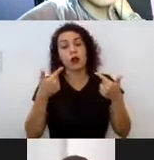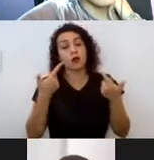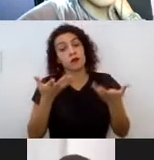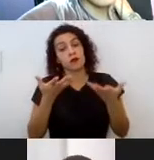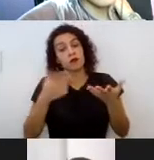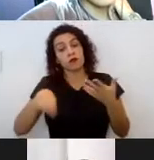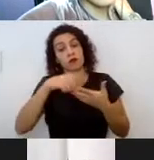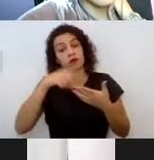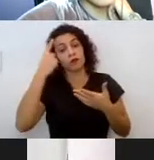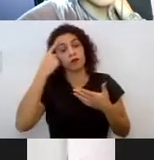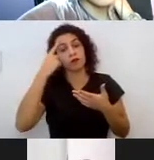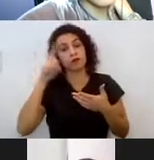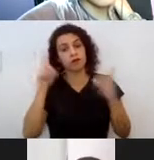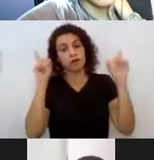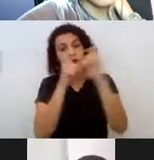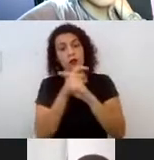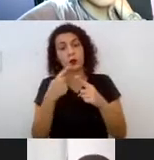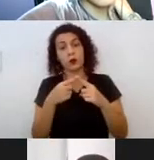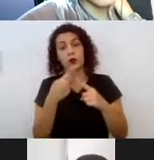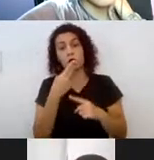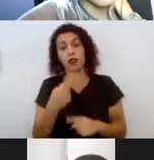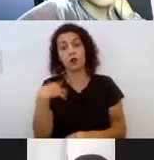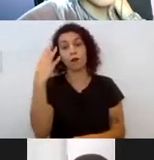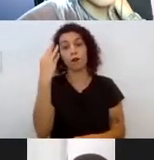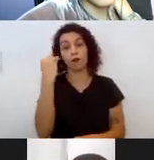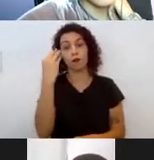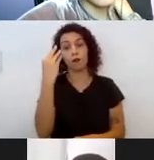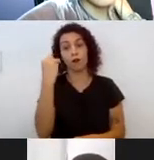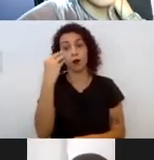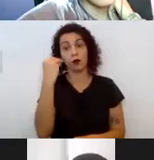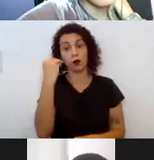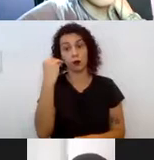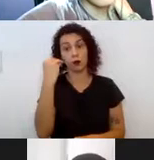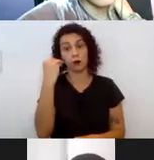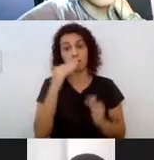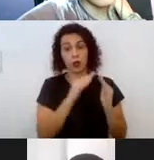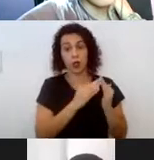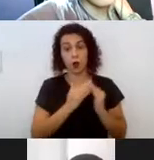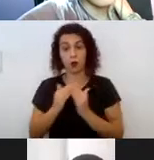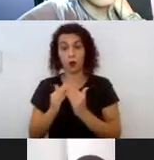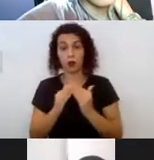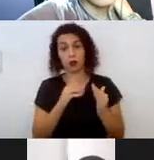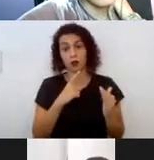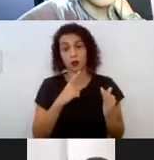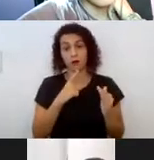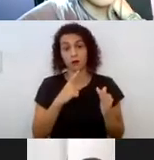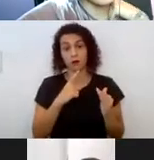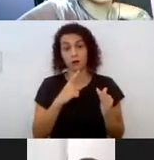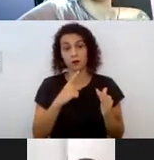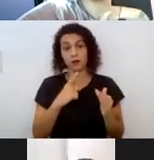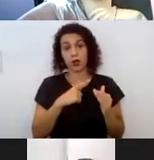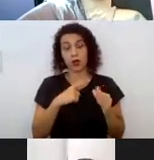vocês que Aldeia que está o fundo da tela ela tem mesmo as partes mas ela se reproduz de forma